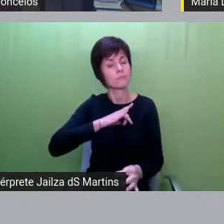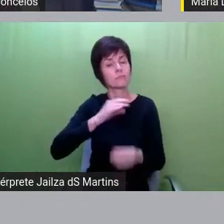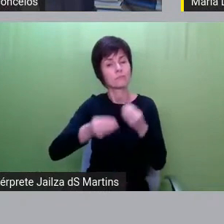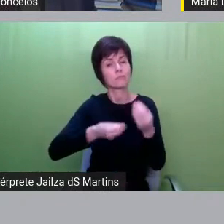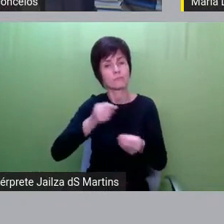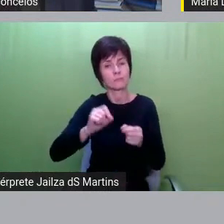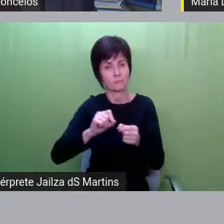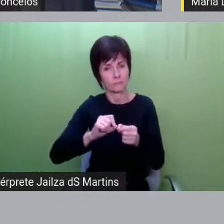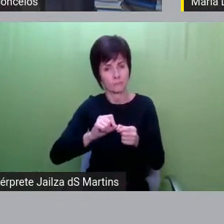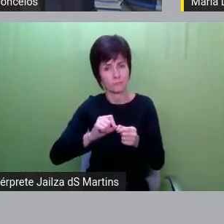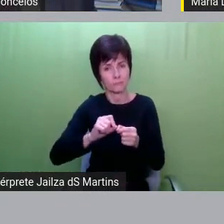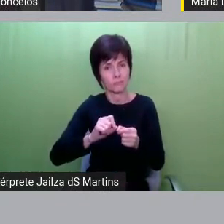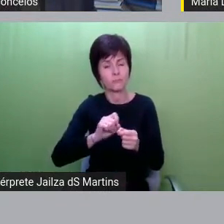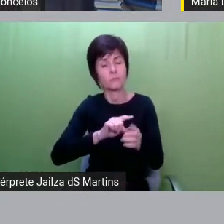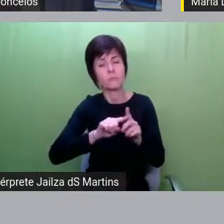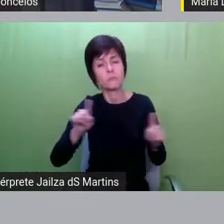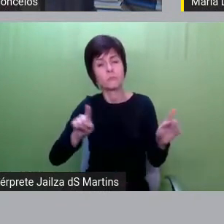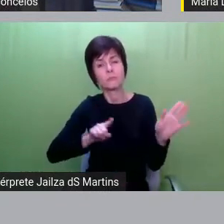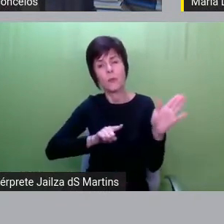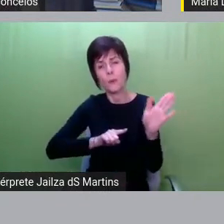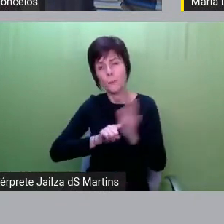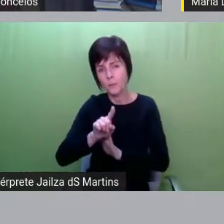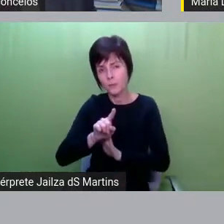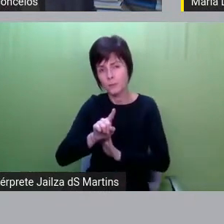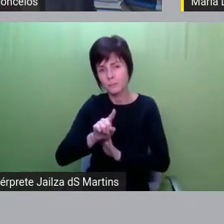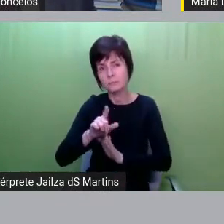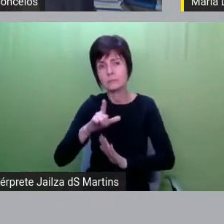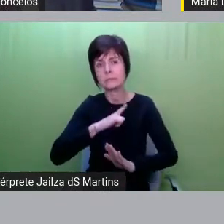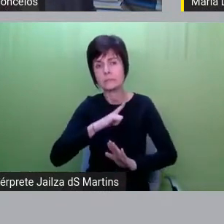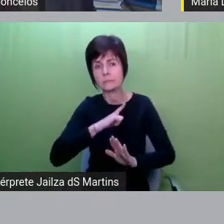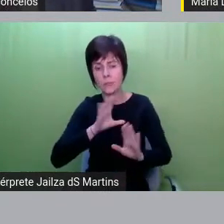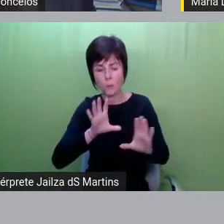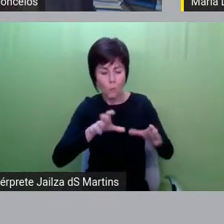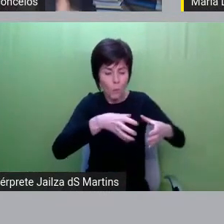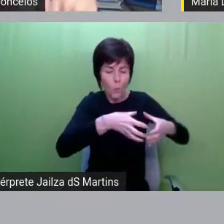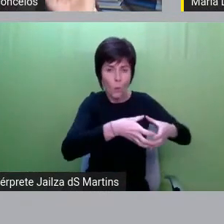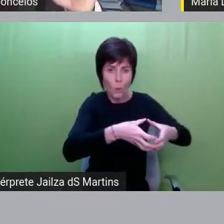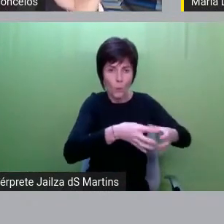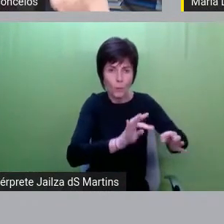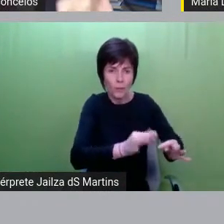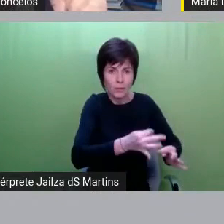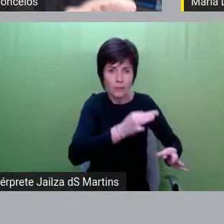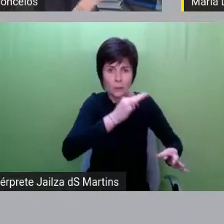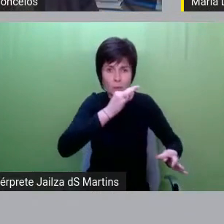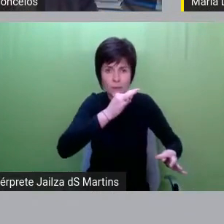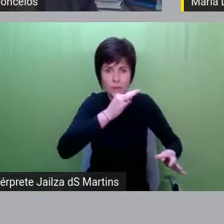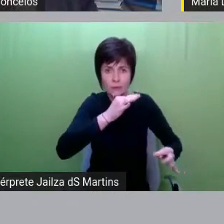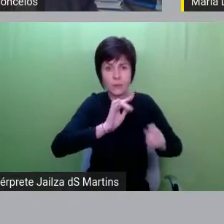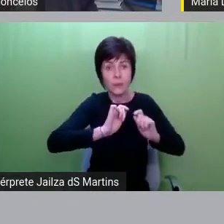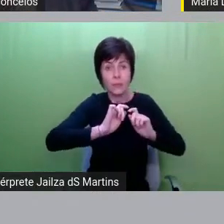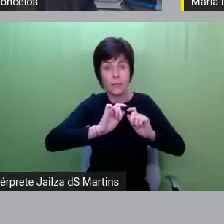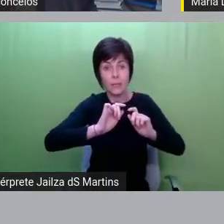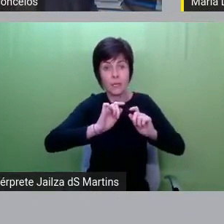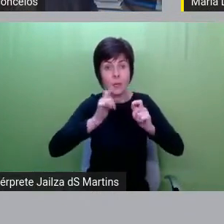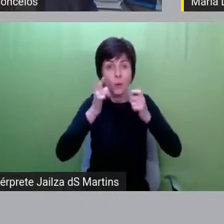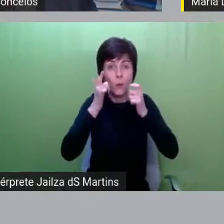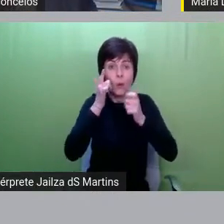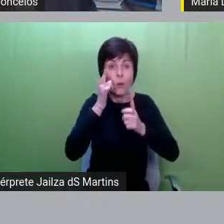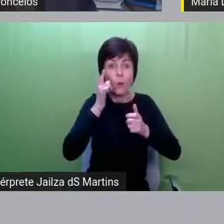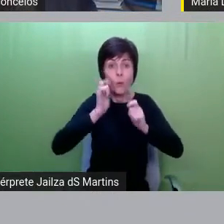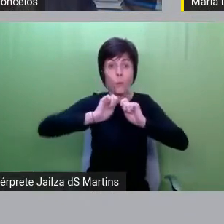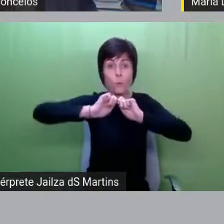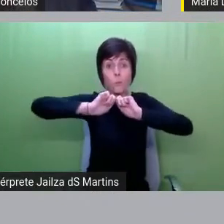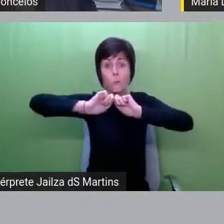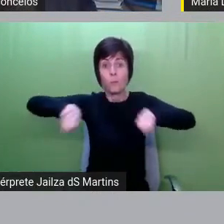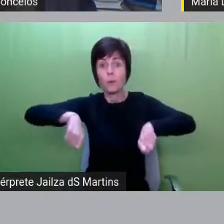seguinte: quando você tem um bloco de teorias e possibilidades de fundamentar suas decisões, um